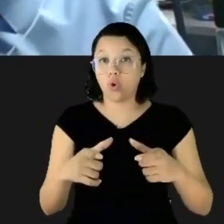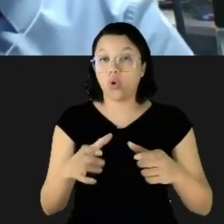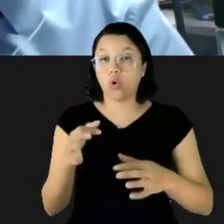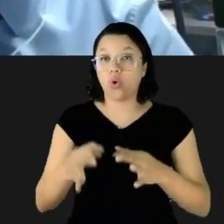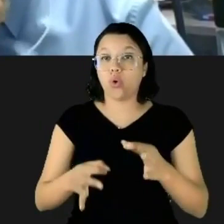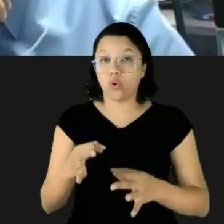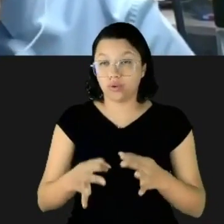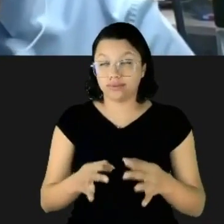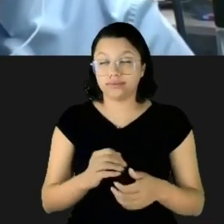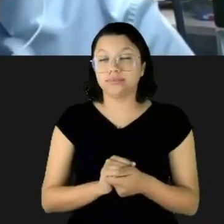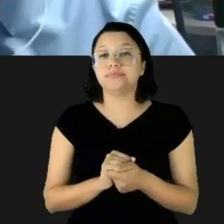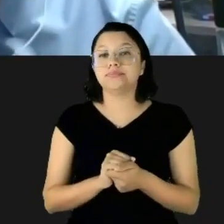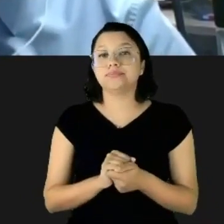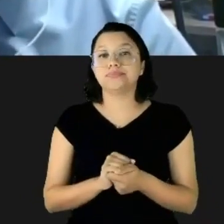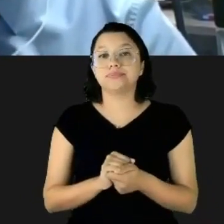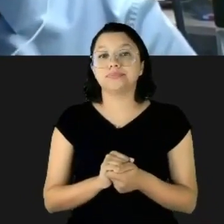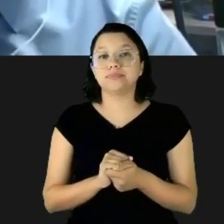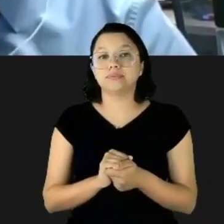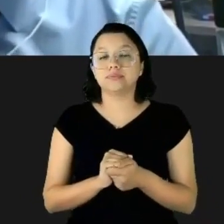turma,